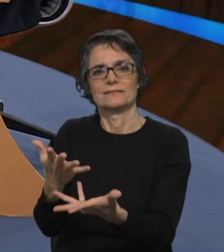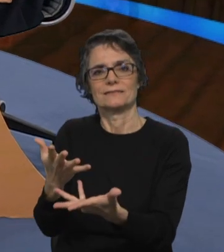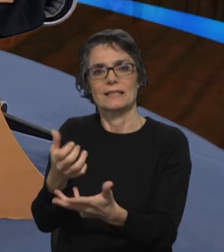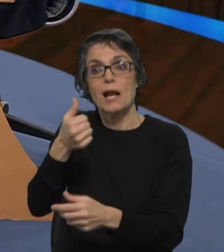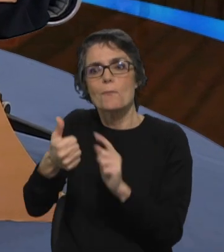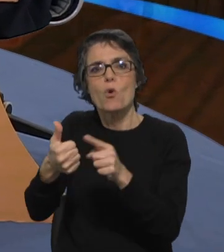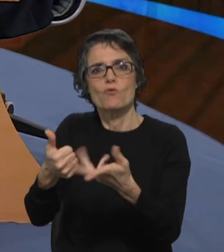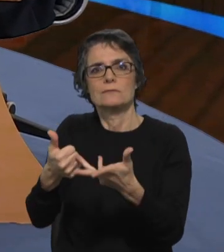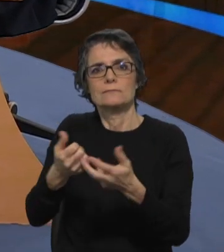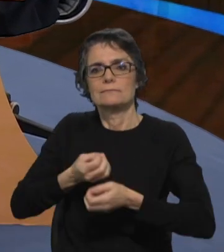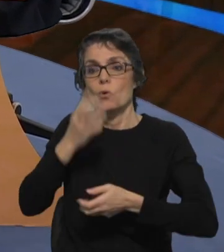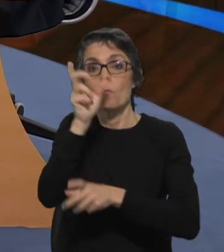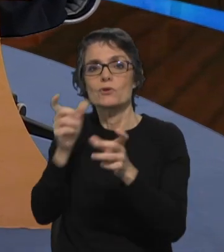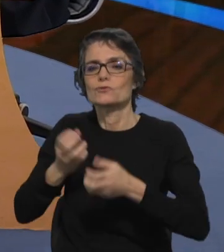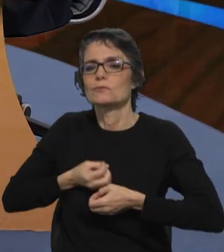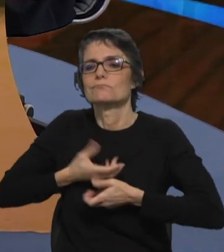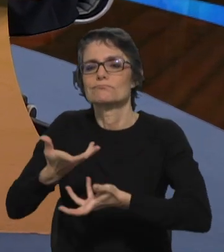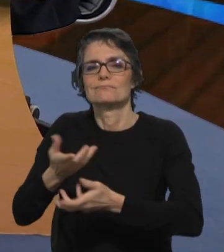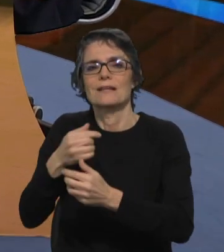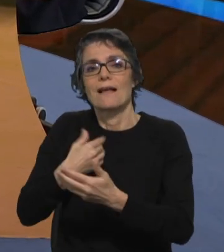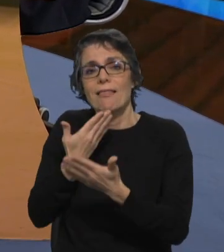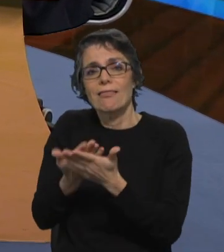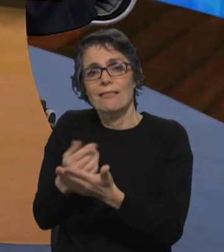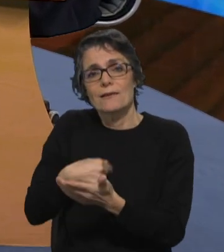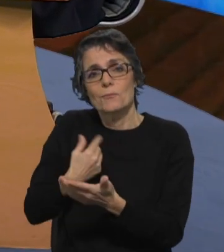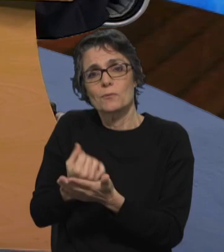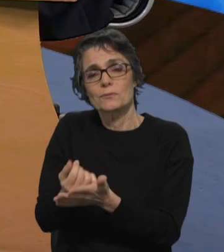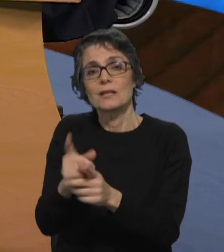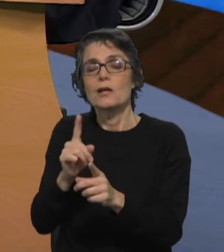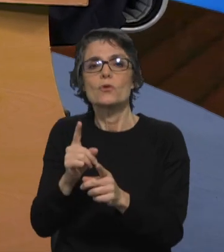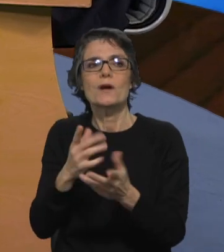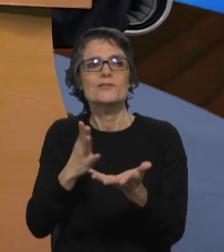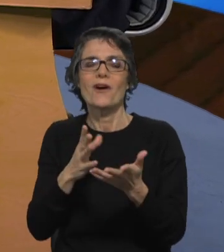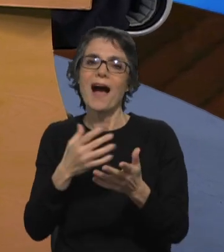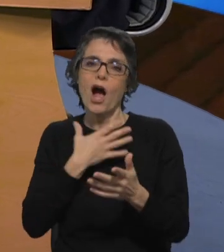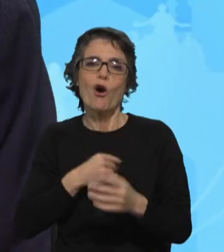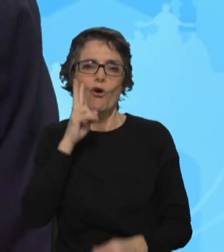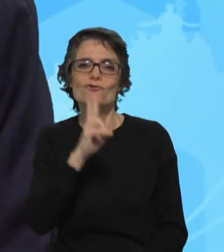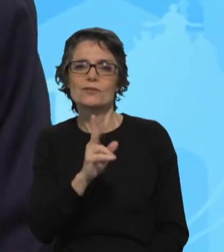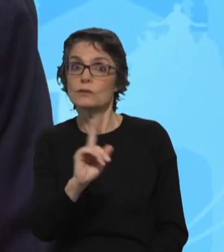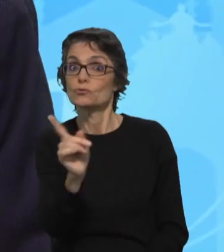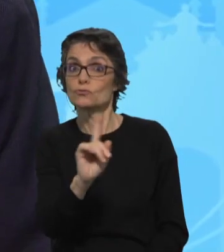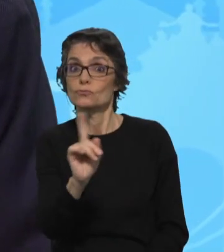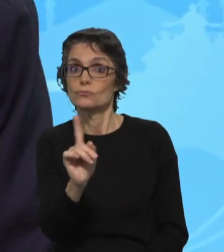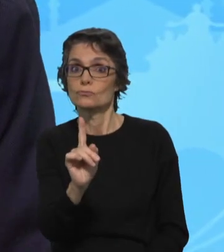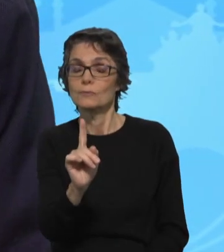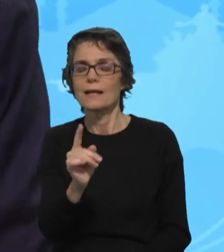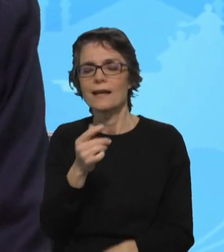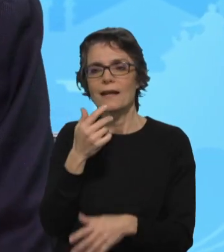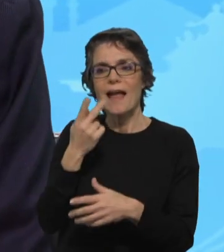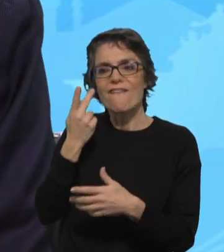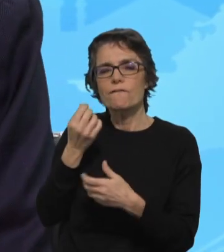A estética da fé não é apenas a estética do agradável aos sentidos, é também a estética de